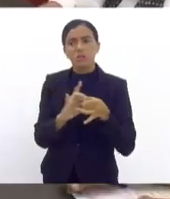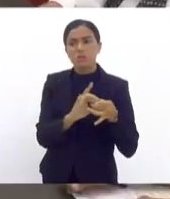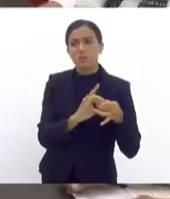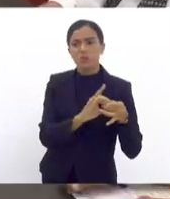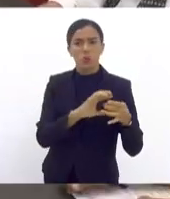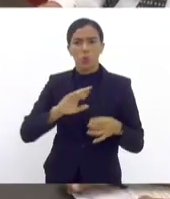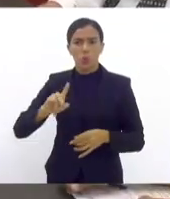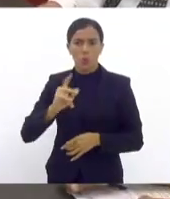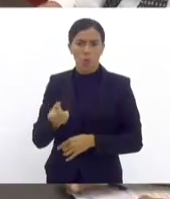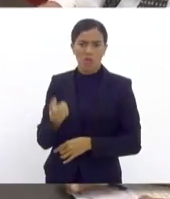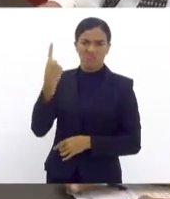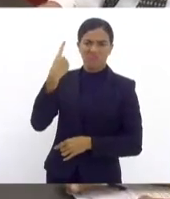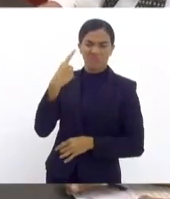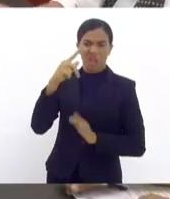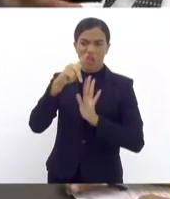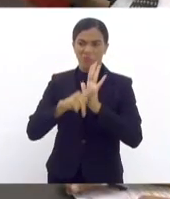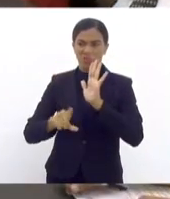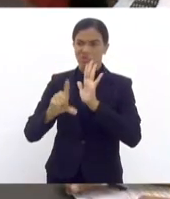estranho o projeto. Não.